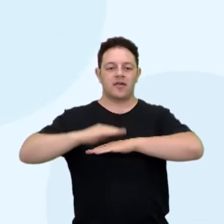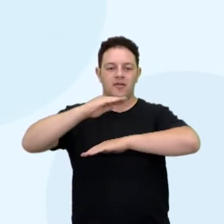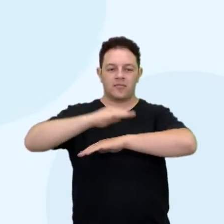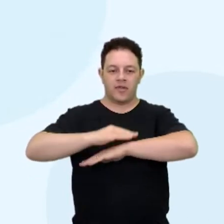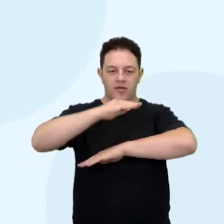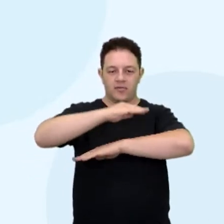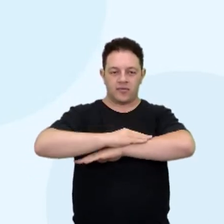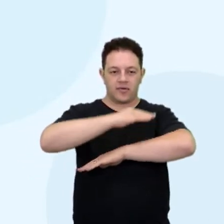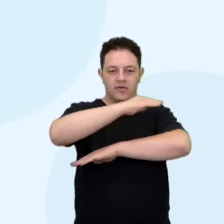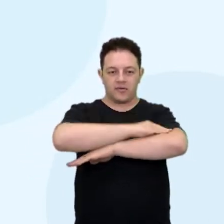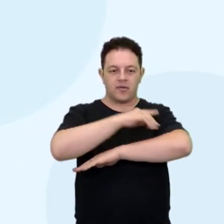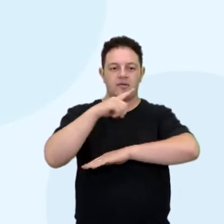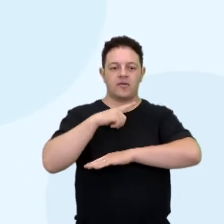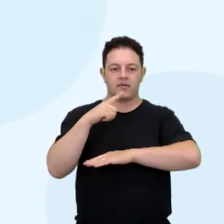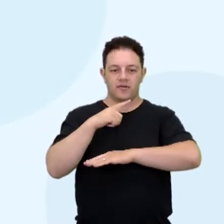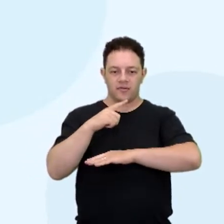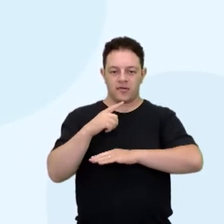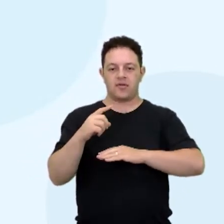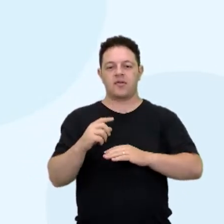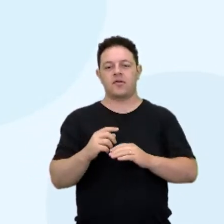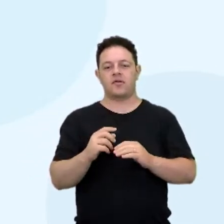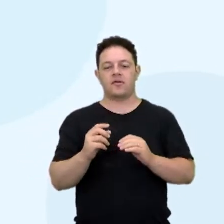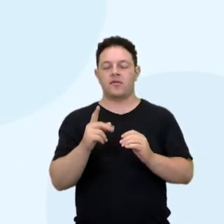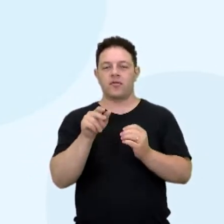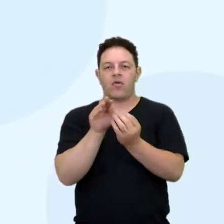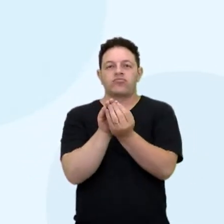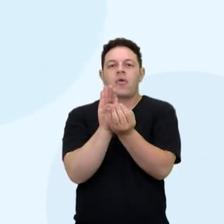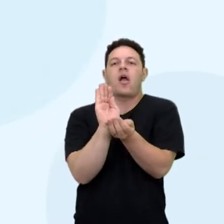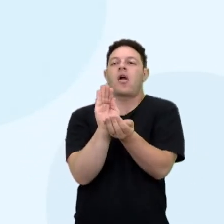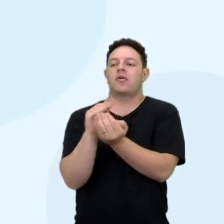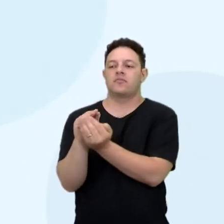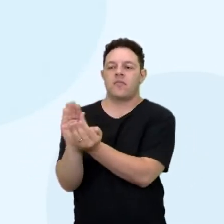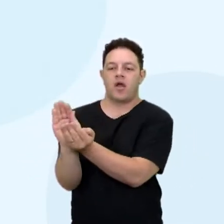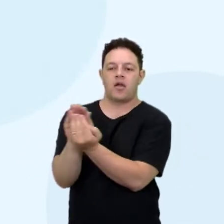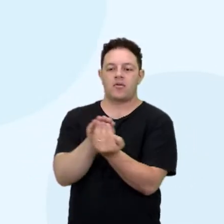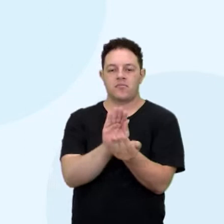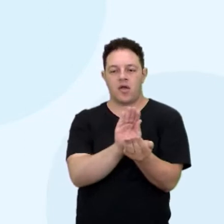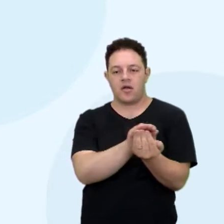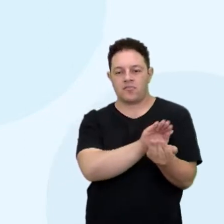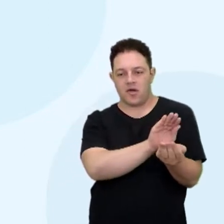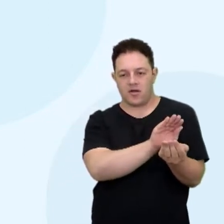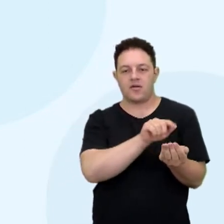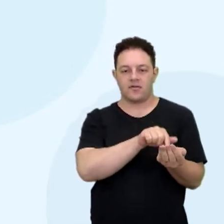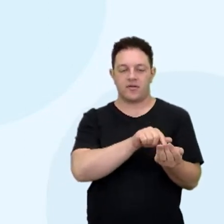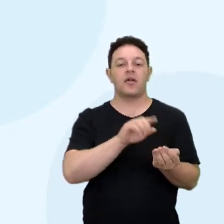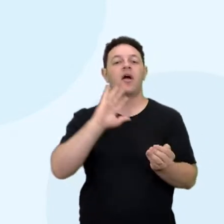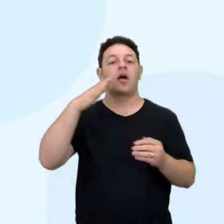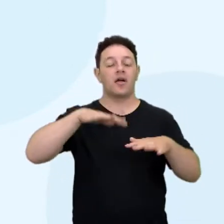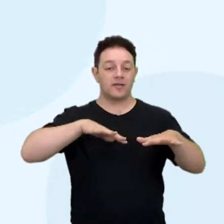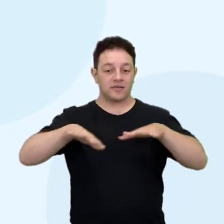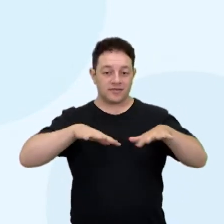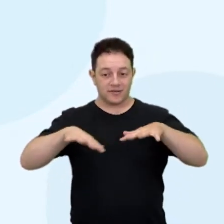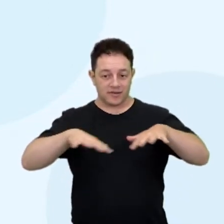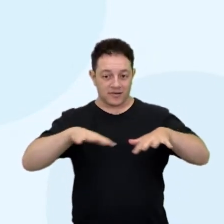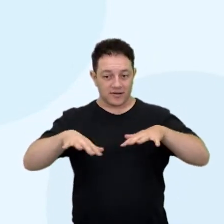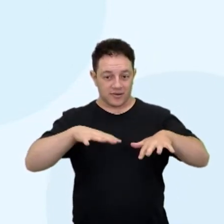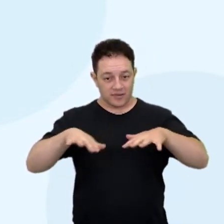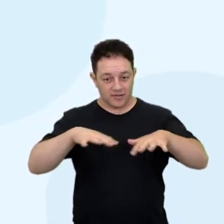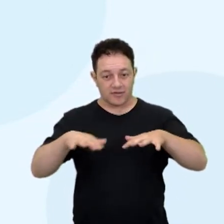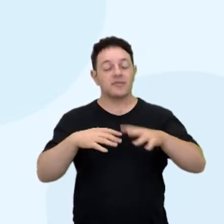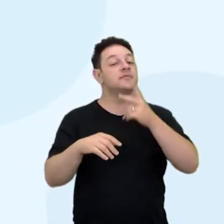aí desse jarro aí, né? Desse primeiro sismógrafo, né? Quando ocorre aí um tremor de terra, né?